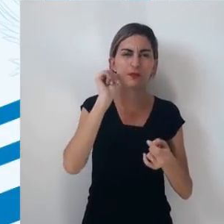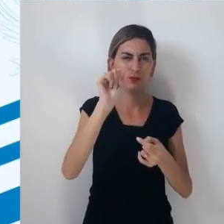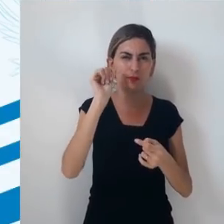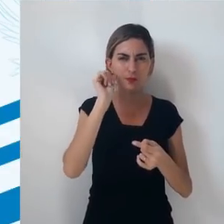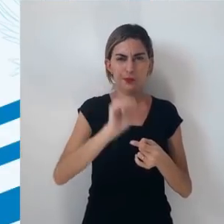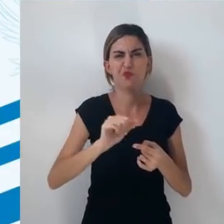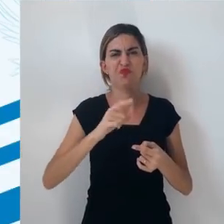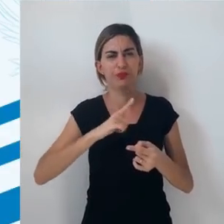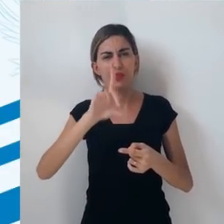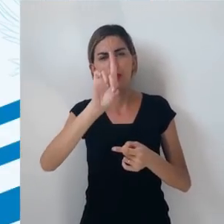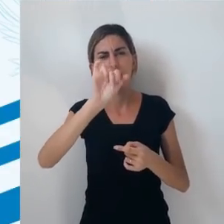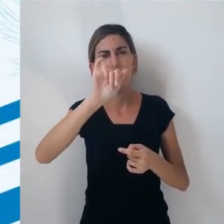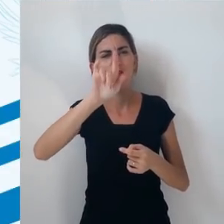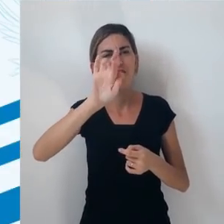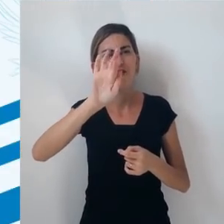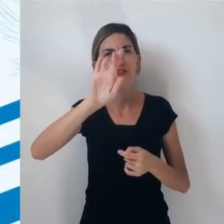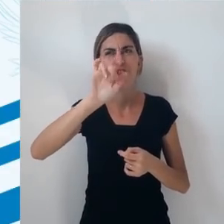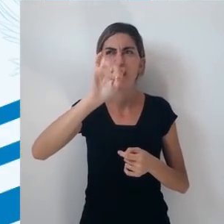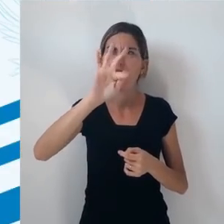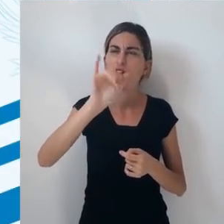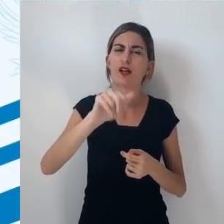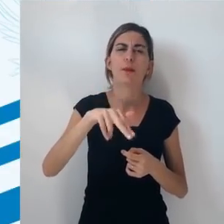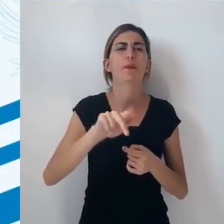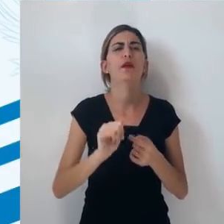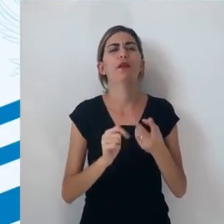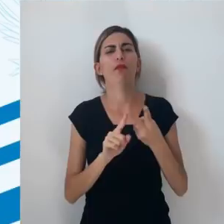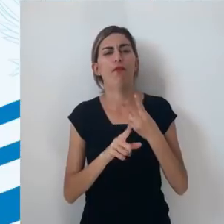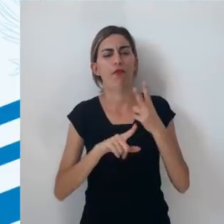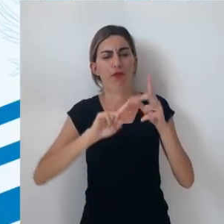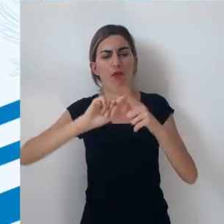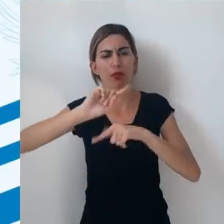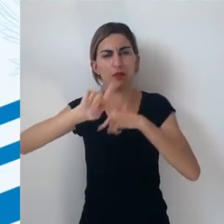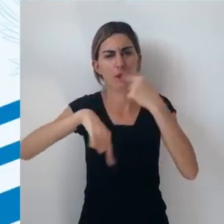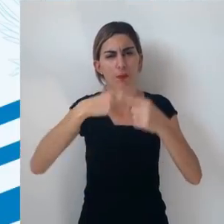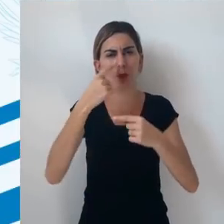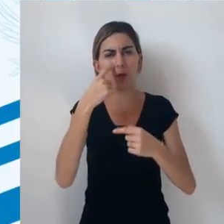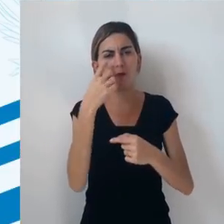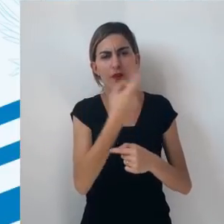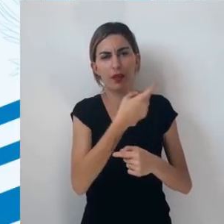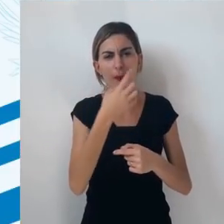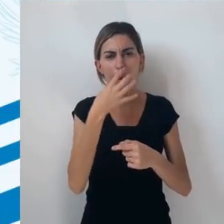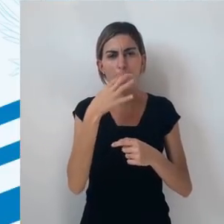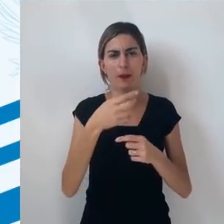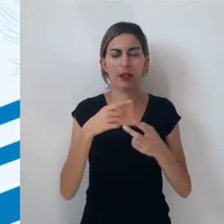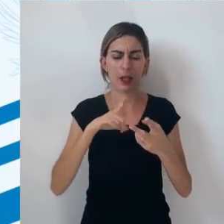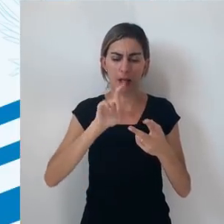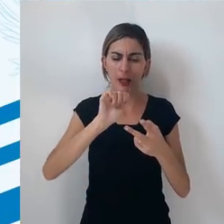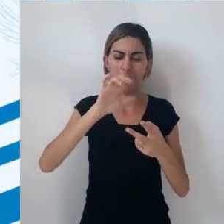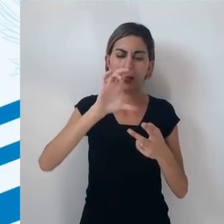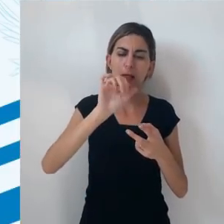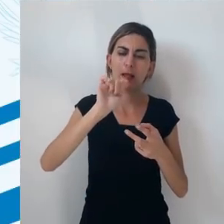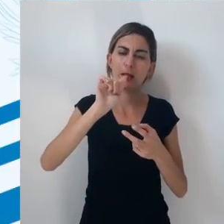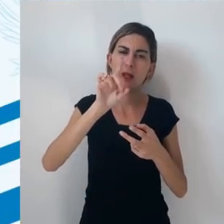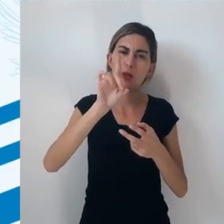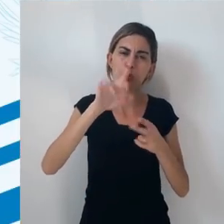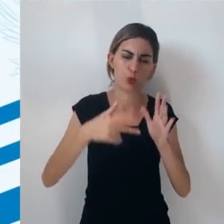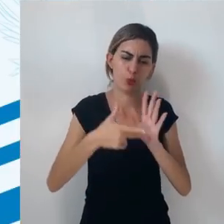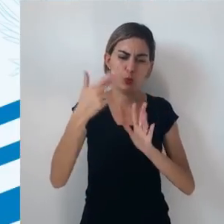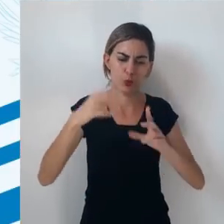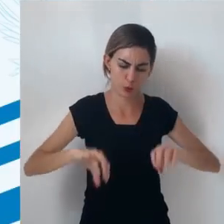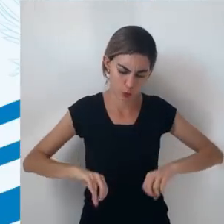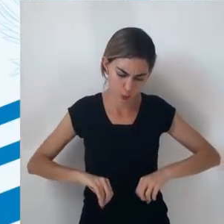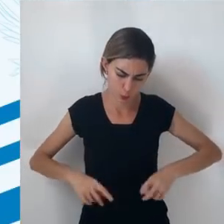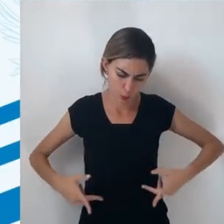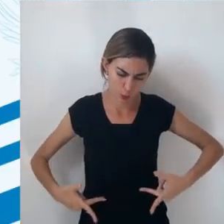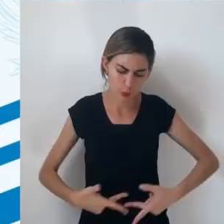o feminino, eu tenho o diafragma. Aí depois você observa que tem a laqueadura das trompas